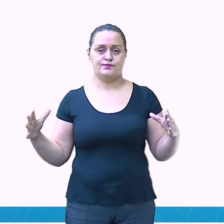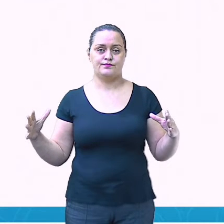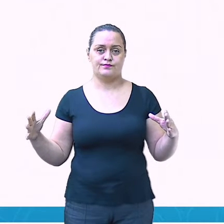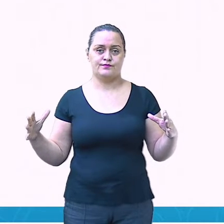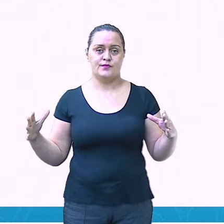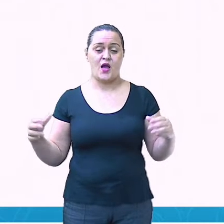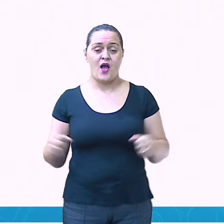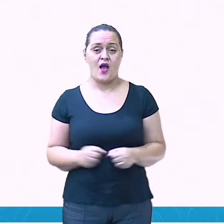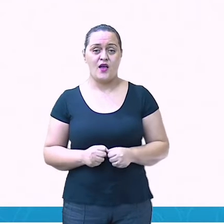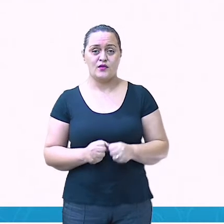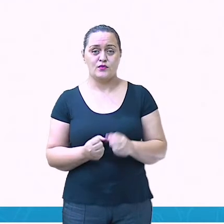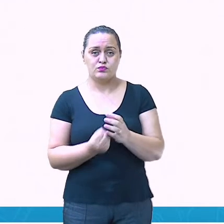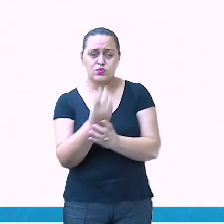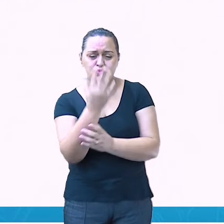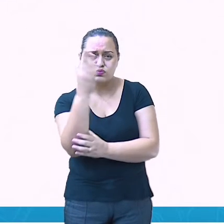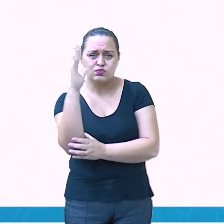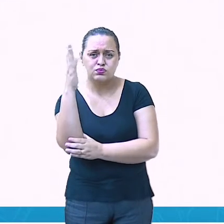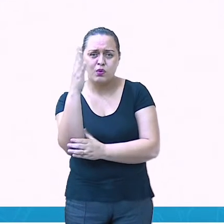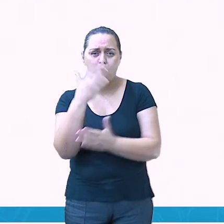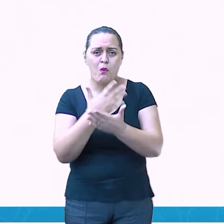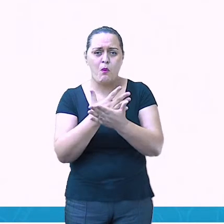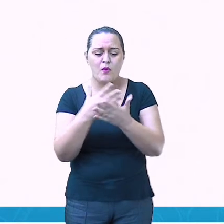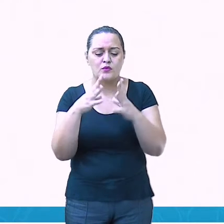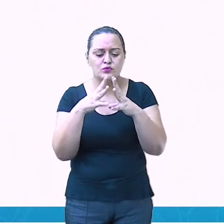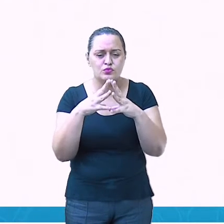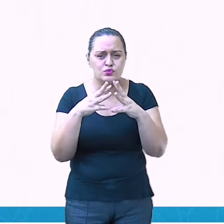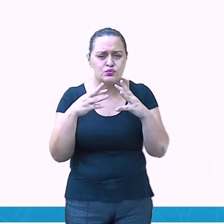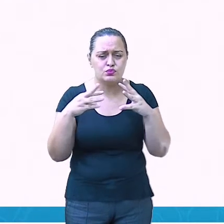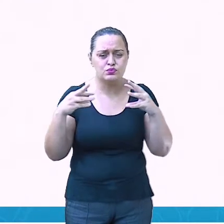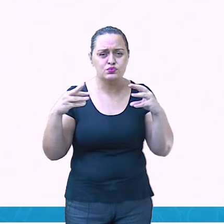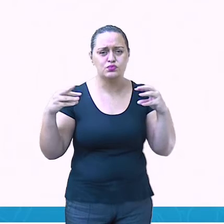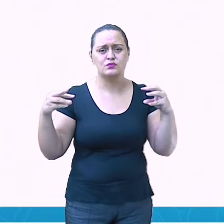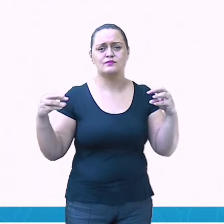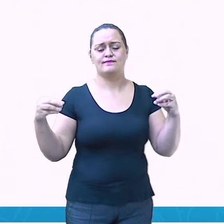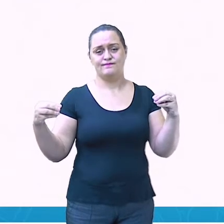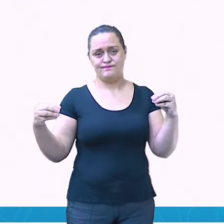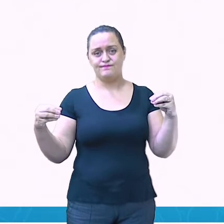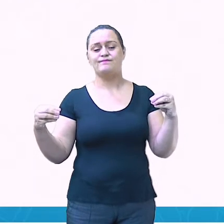de mata. Então a gente precisa pensar nesse